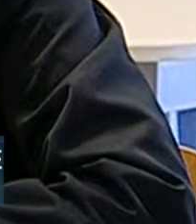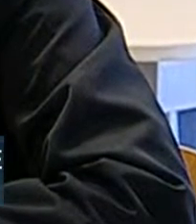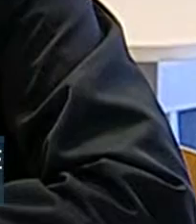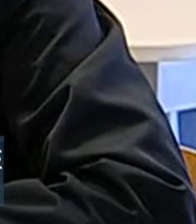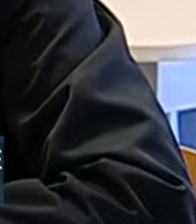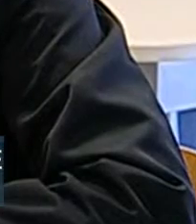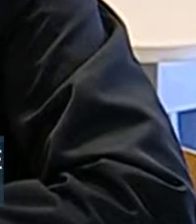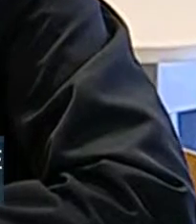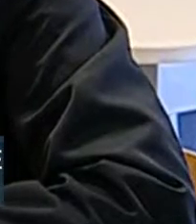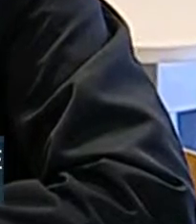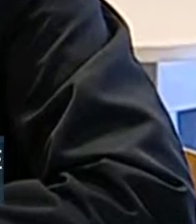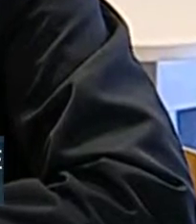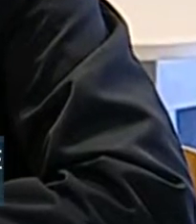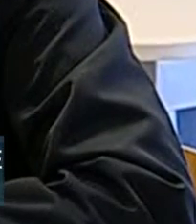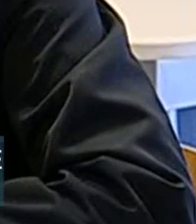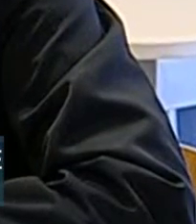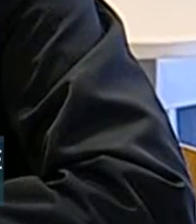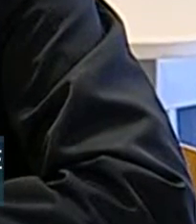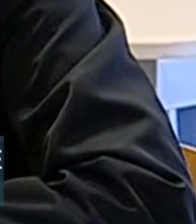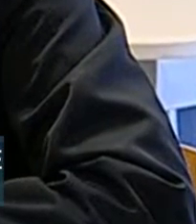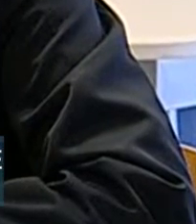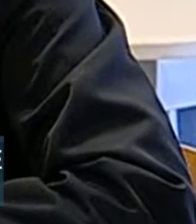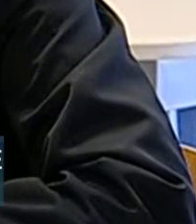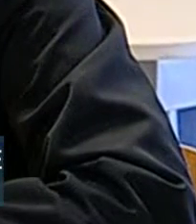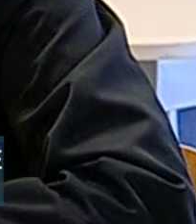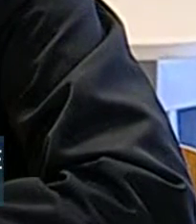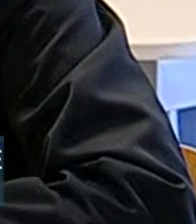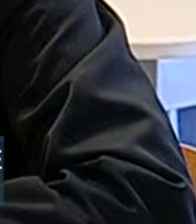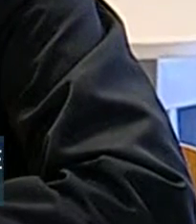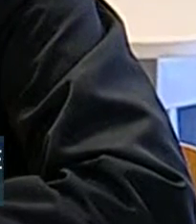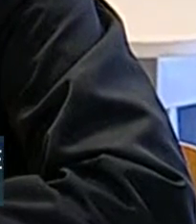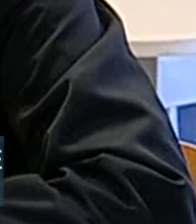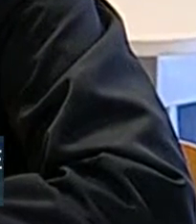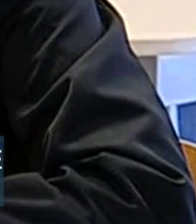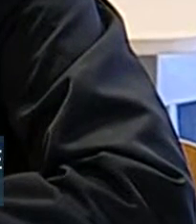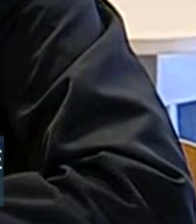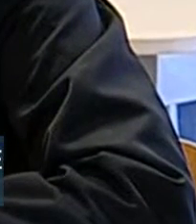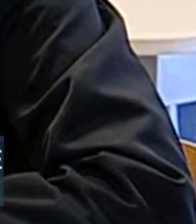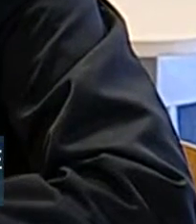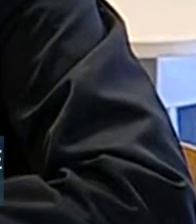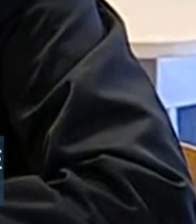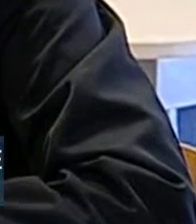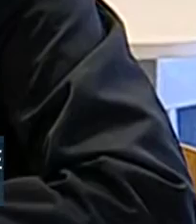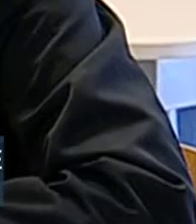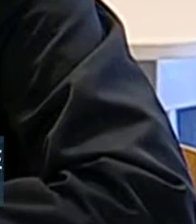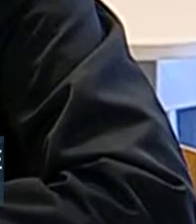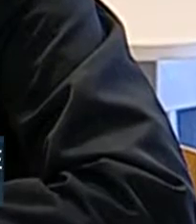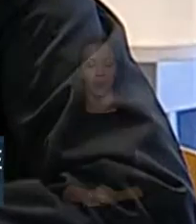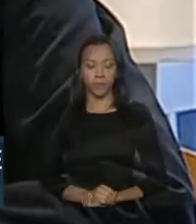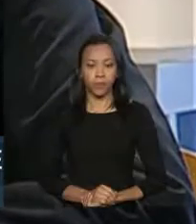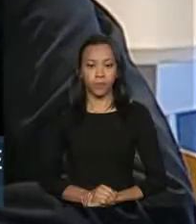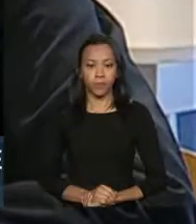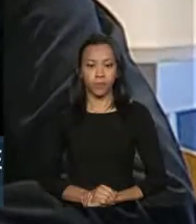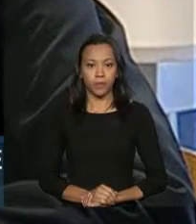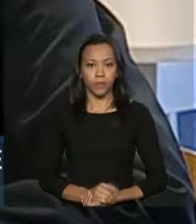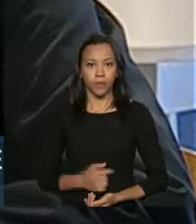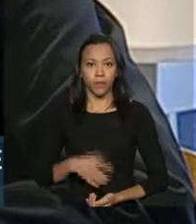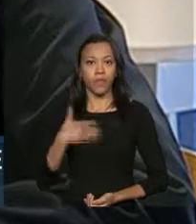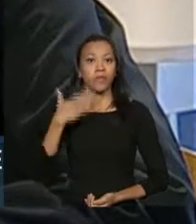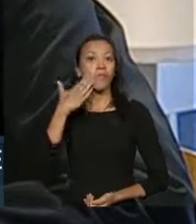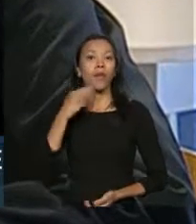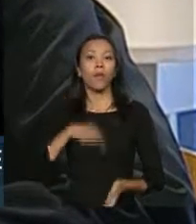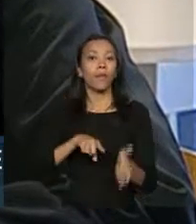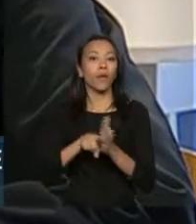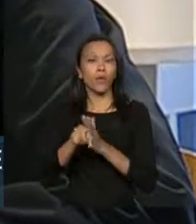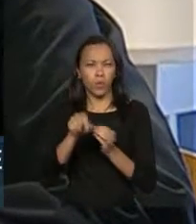um número universal do país sobre a realidade? Porque o que temos em mãos aqui traduz com eficácia